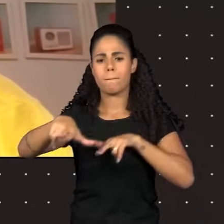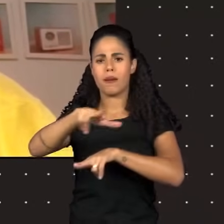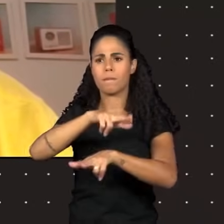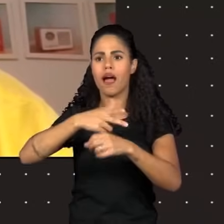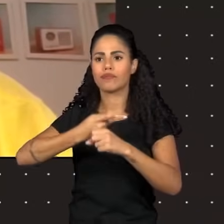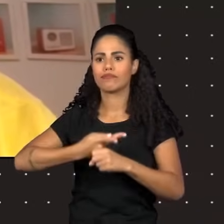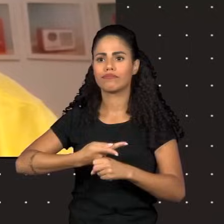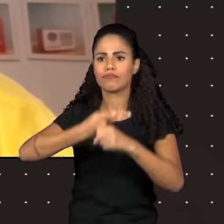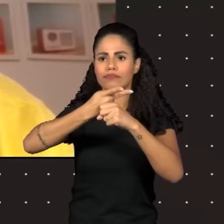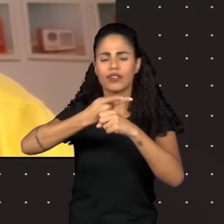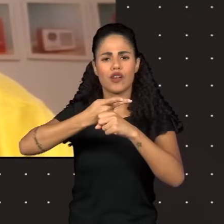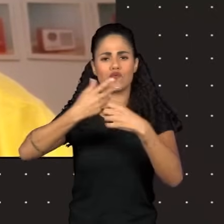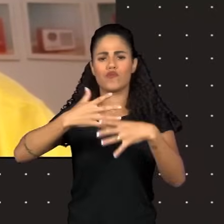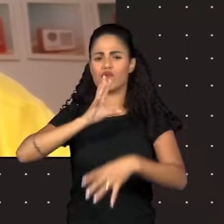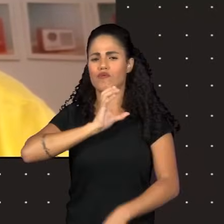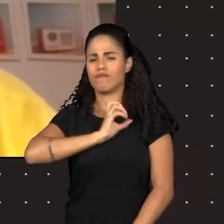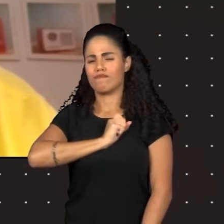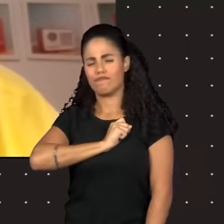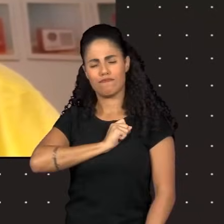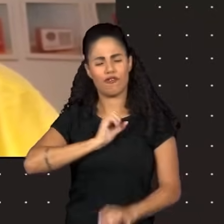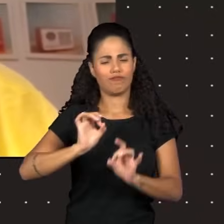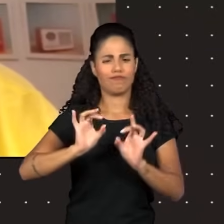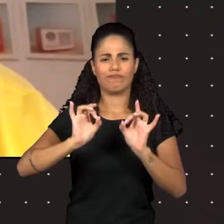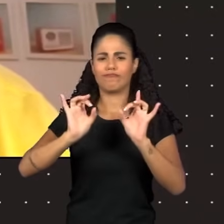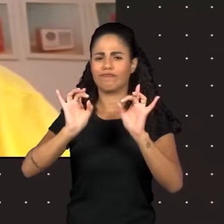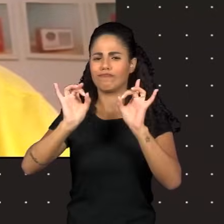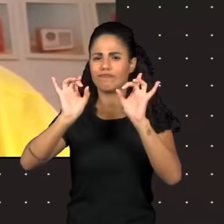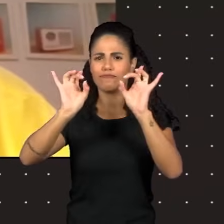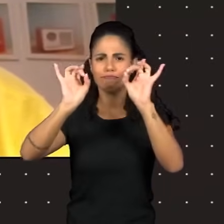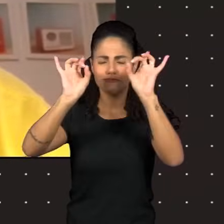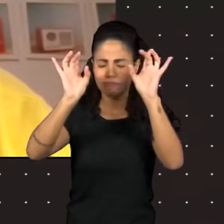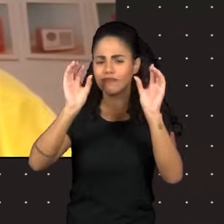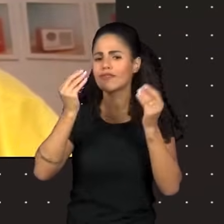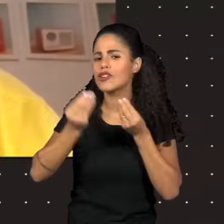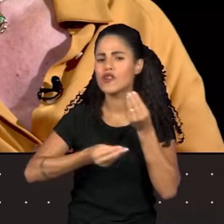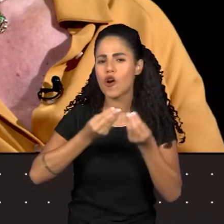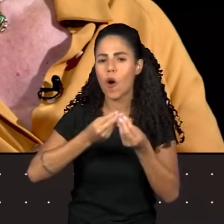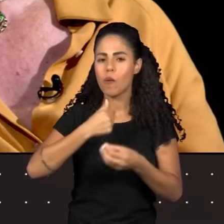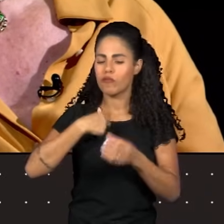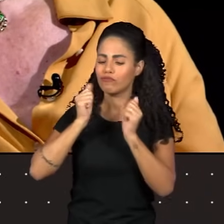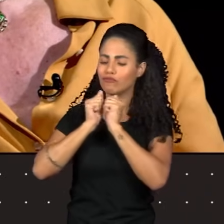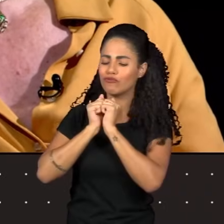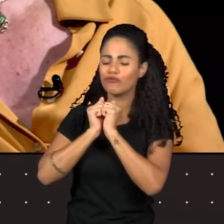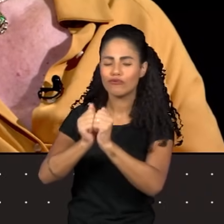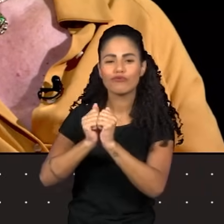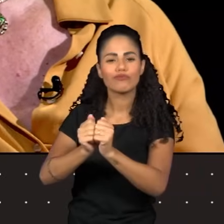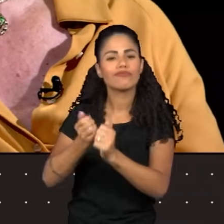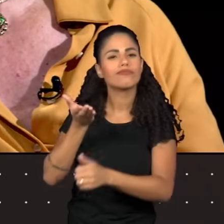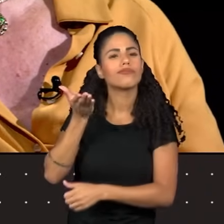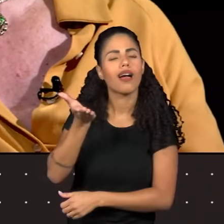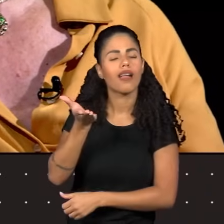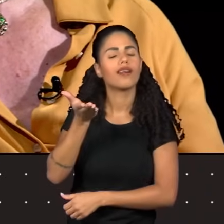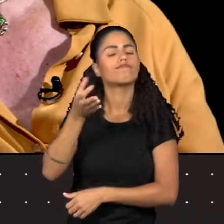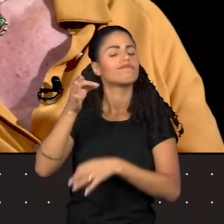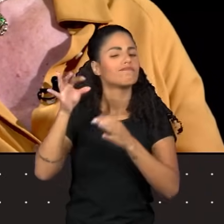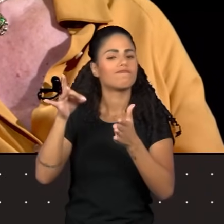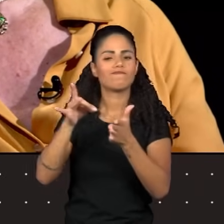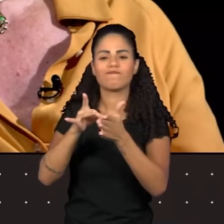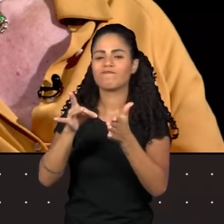premiada e com muita justiça. Bem, por estar mais próximo no tempo e por ter sido